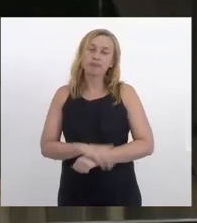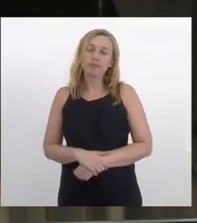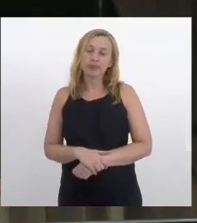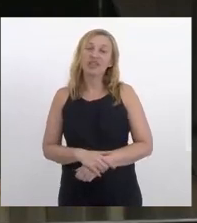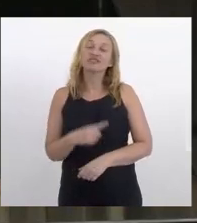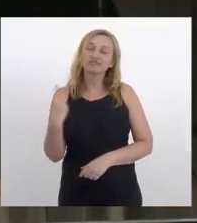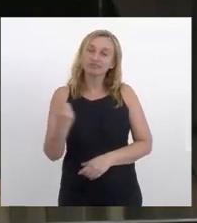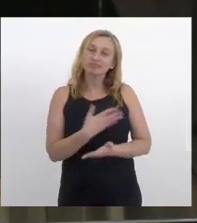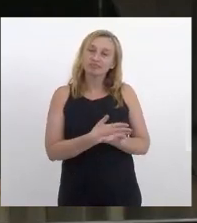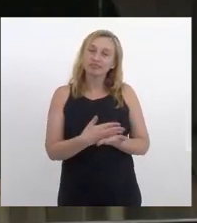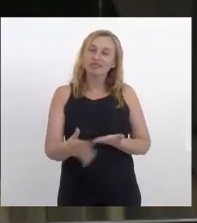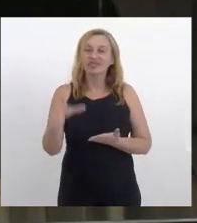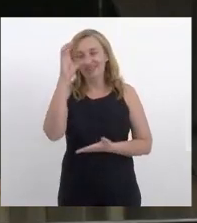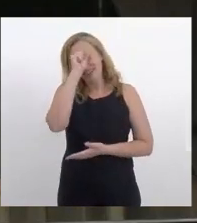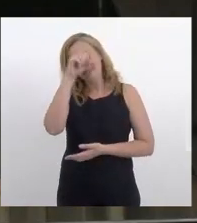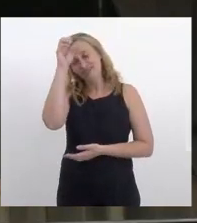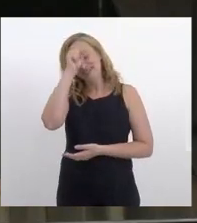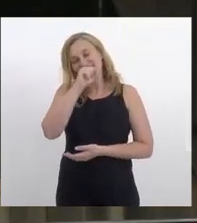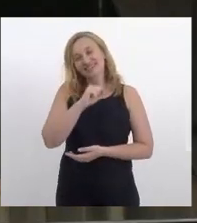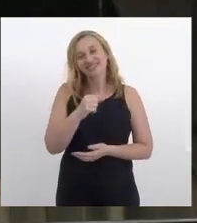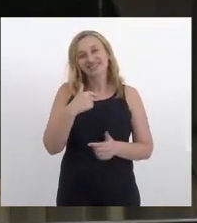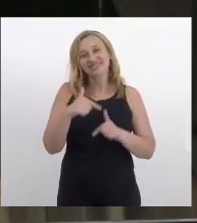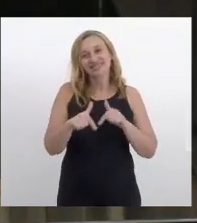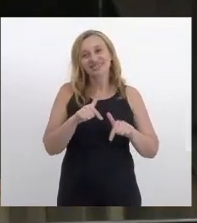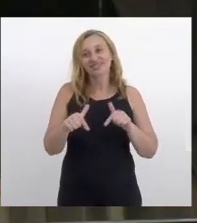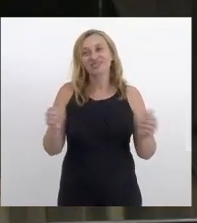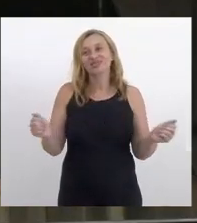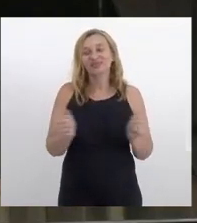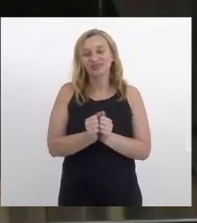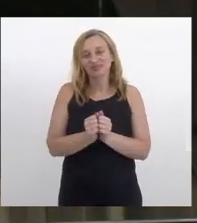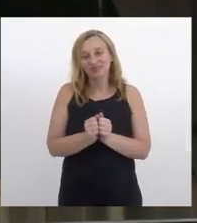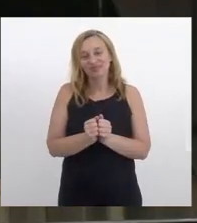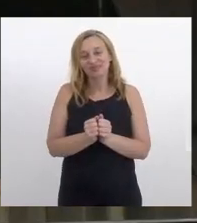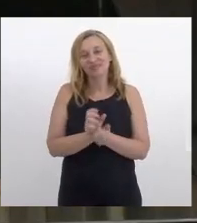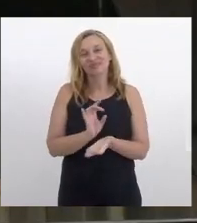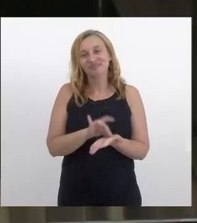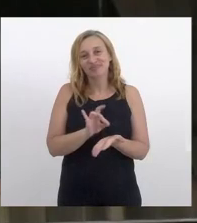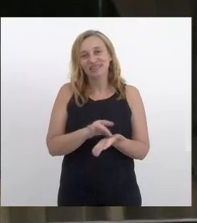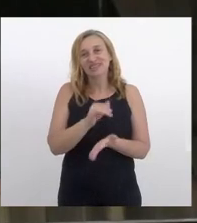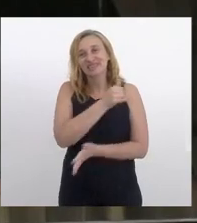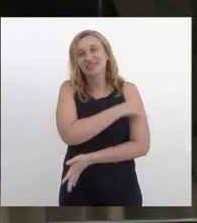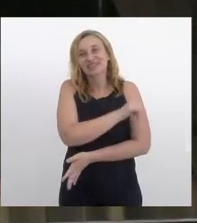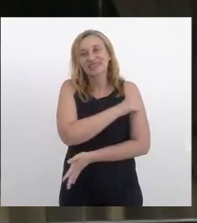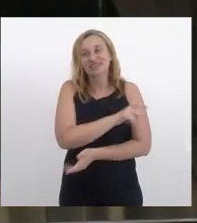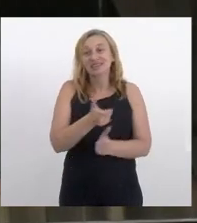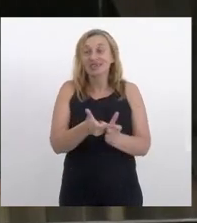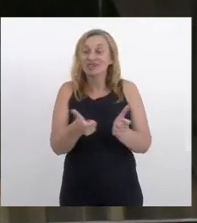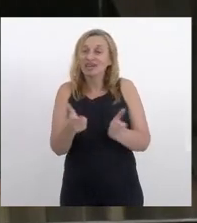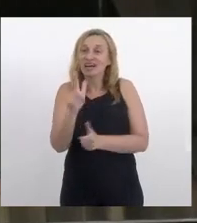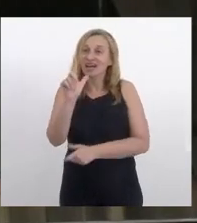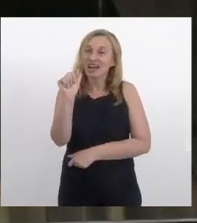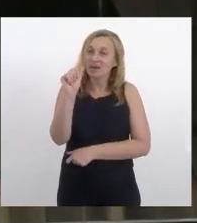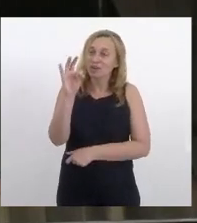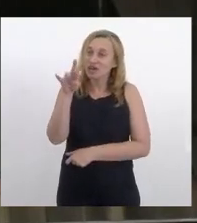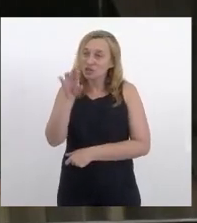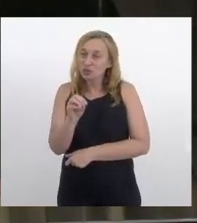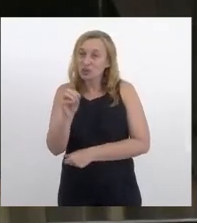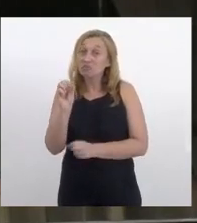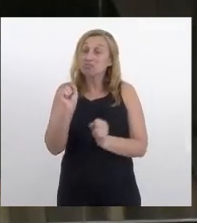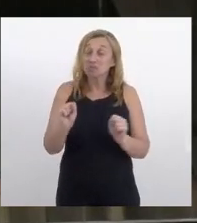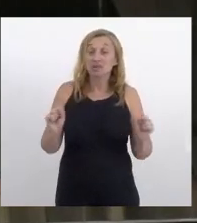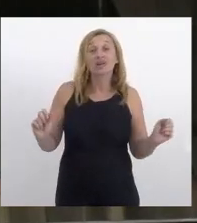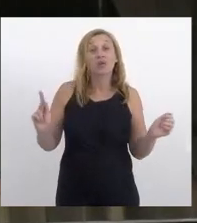nós começamos a aprender e trabalhamos juntos. Realmente, o Rio de Janeiro é um grande laboratório para que isso possa